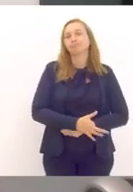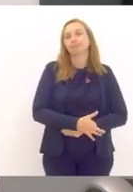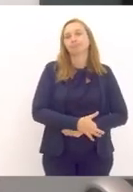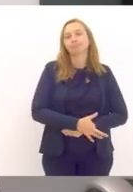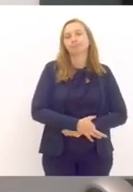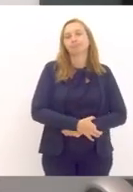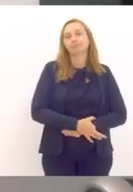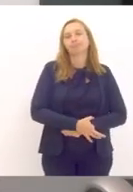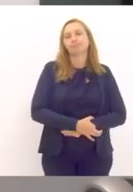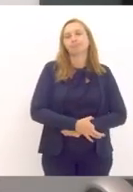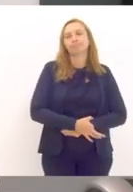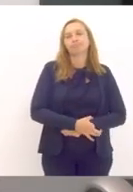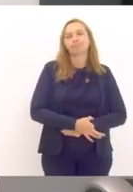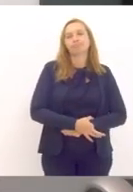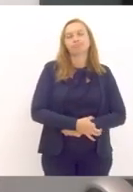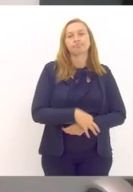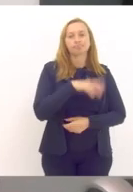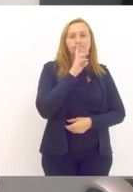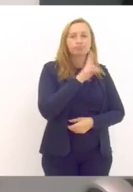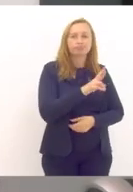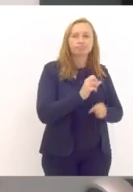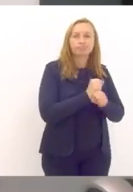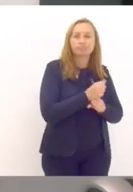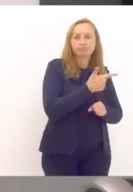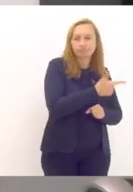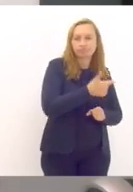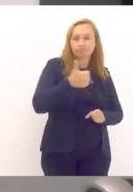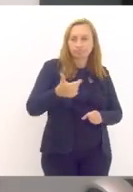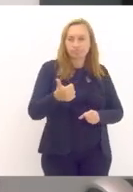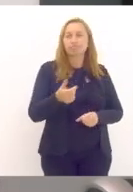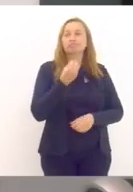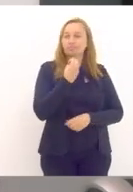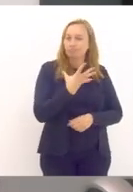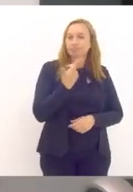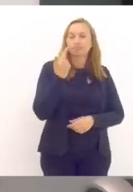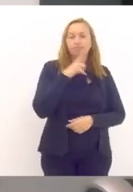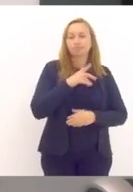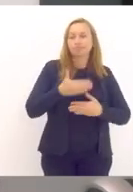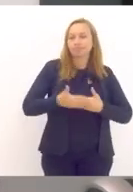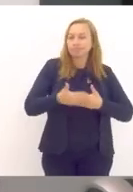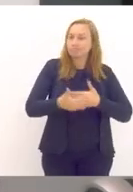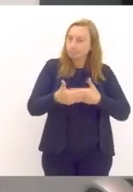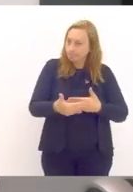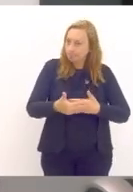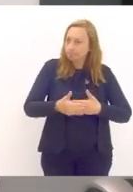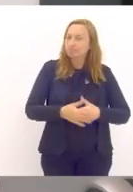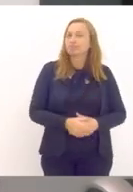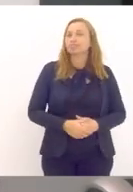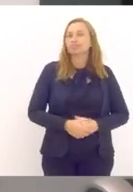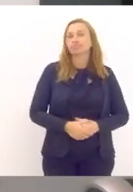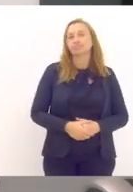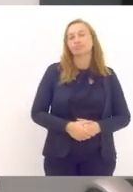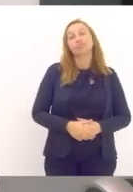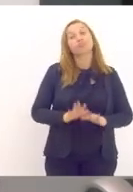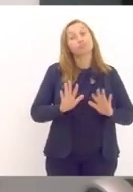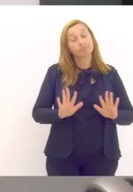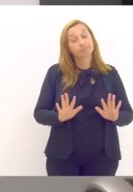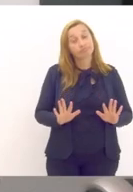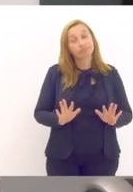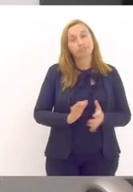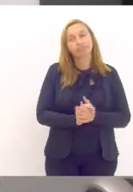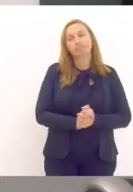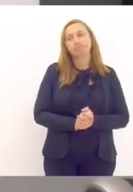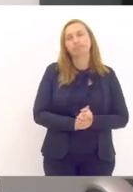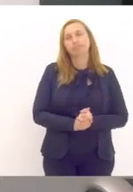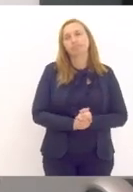eu acho que o resultado de 2022 ele é muito bom, acho que a gente conseguiu avançar, dar passo, apesar